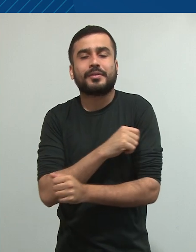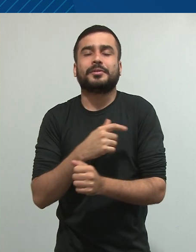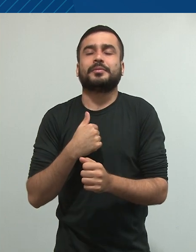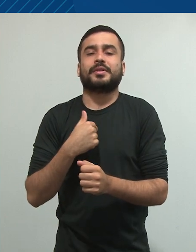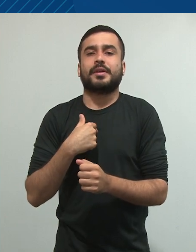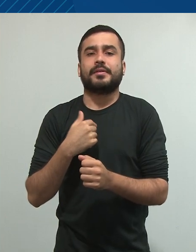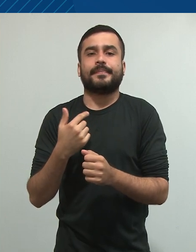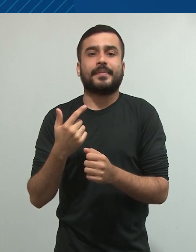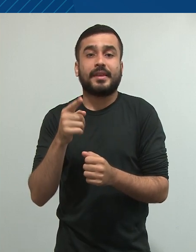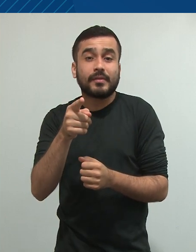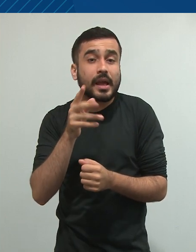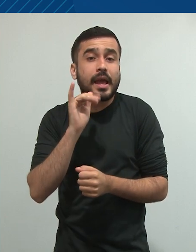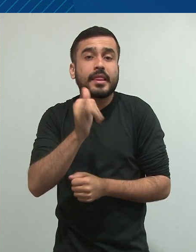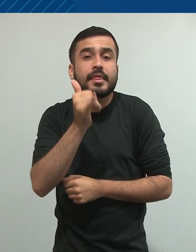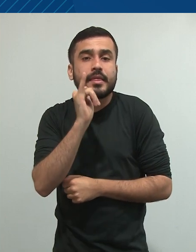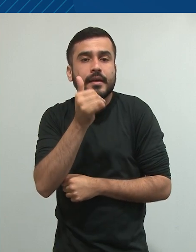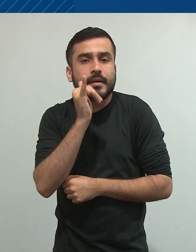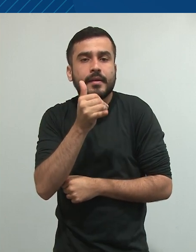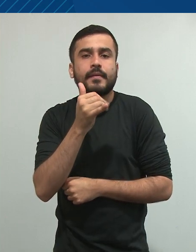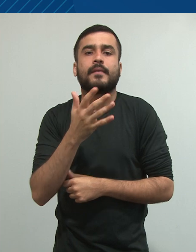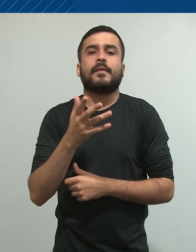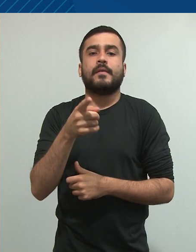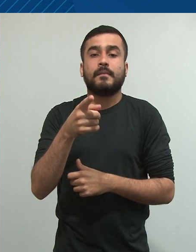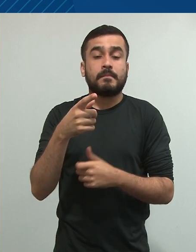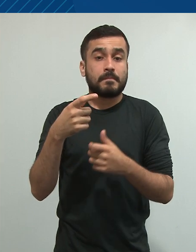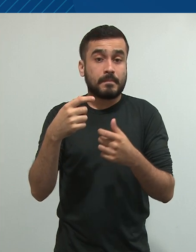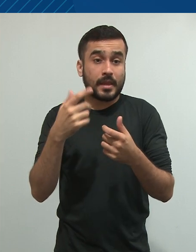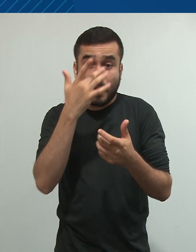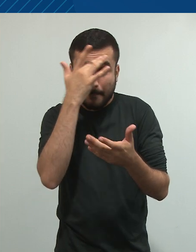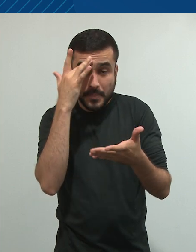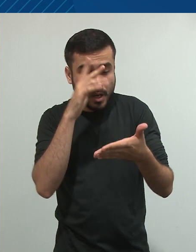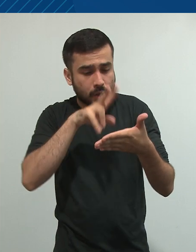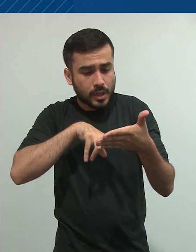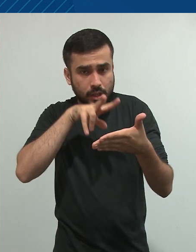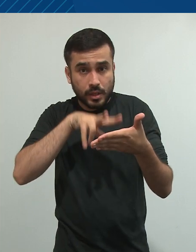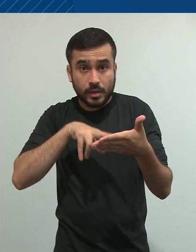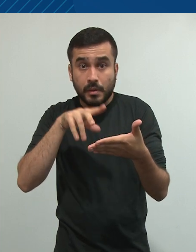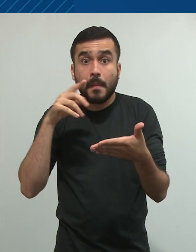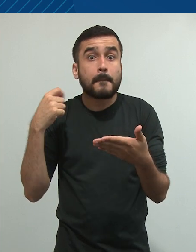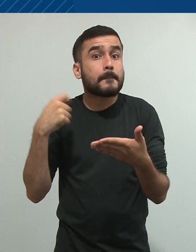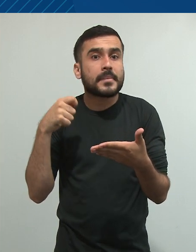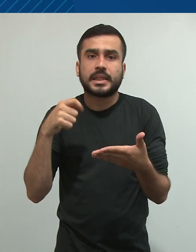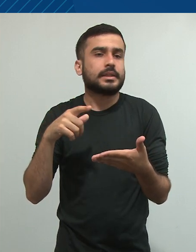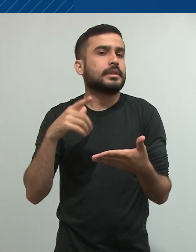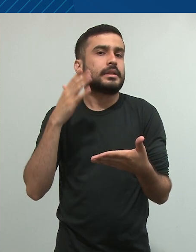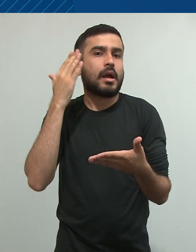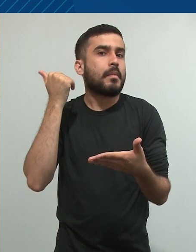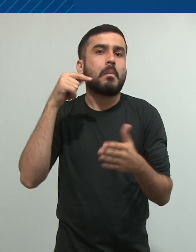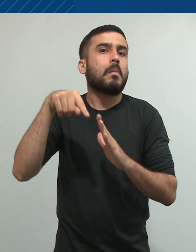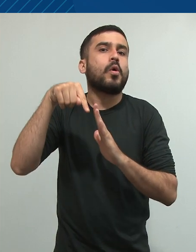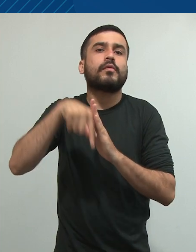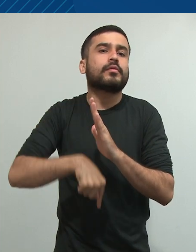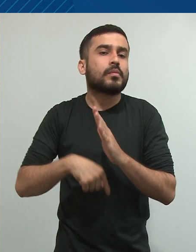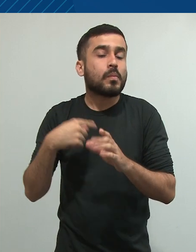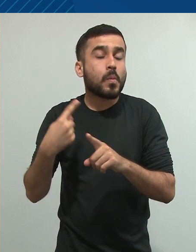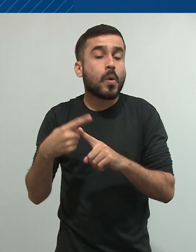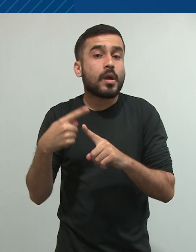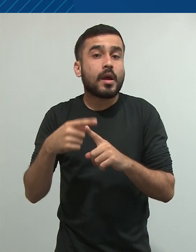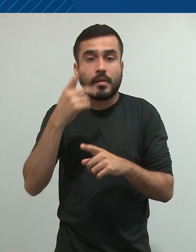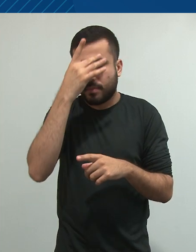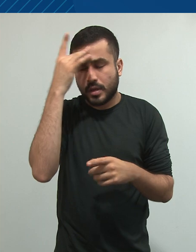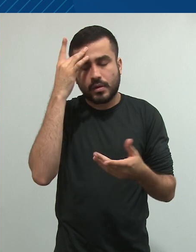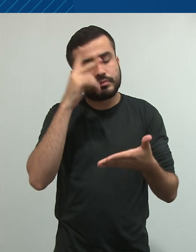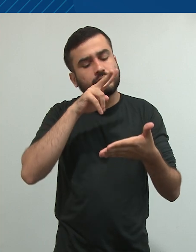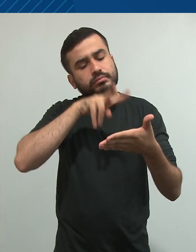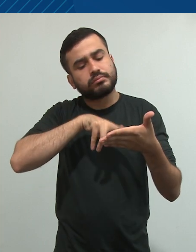você quando vai fazer uma narrativa, não significa que o seu leitor ele tem um olhar treinado para aquilo. Você não pode deixar, porque o leitor ele é um leitor